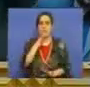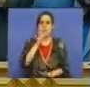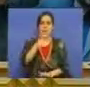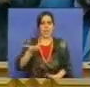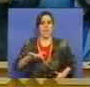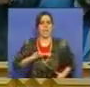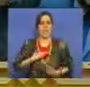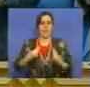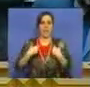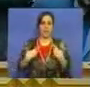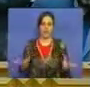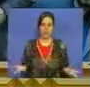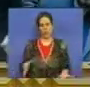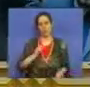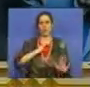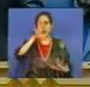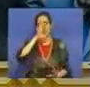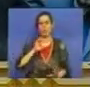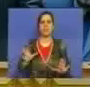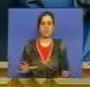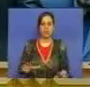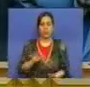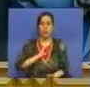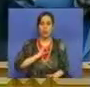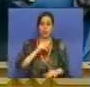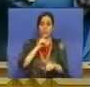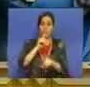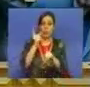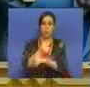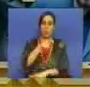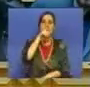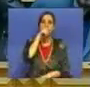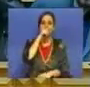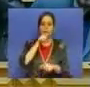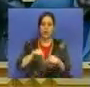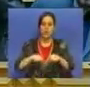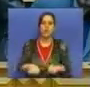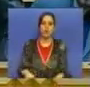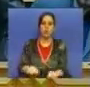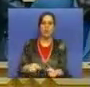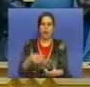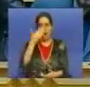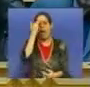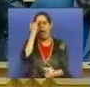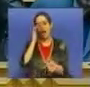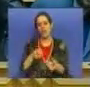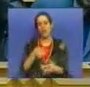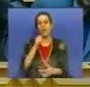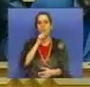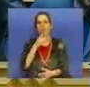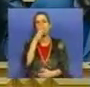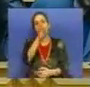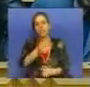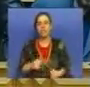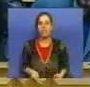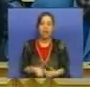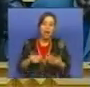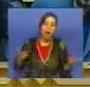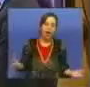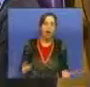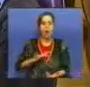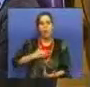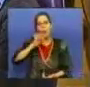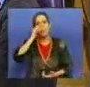vocês devem-nos. Ó Sr. Ministro, se o senhor for comprar um frango ao supermercado, acha que na caixa lhe podem dizer assim: há